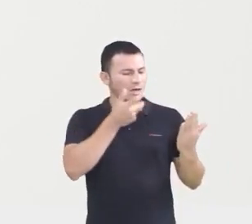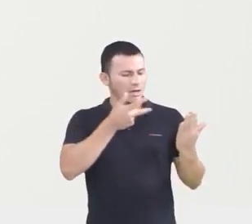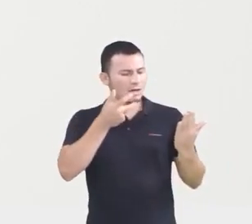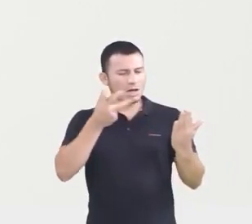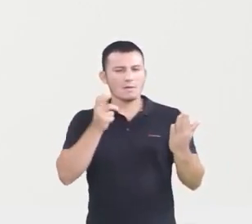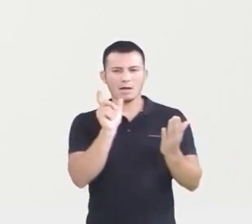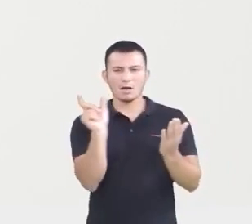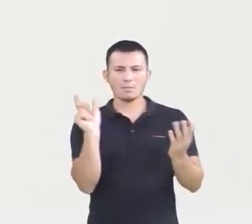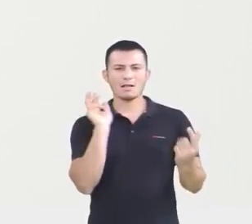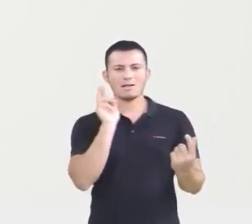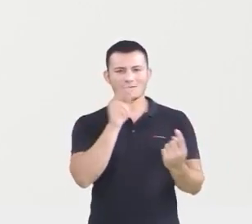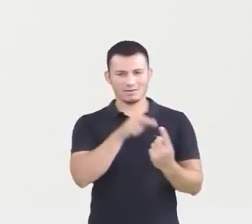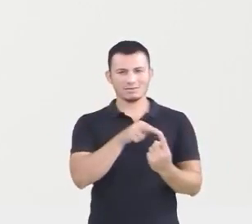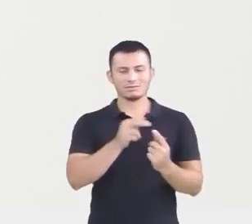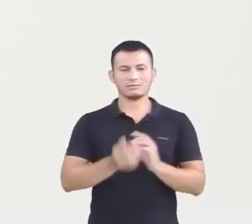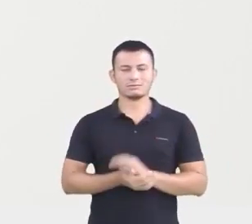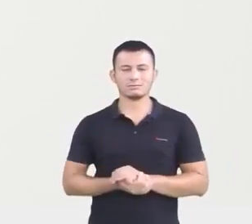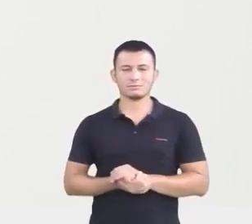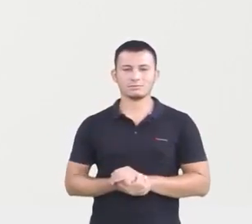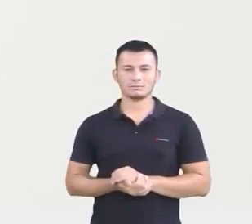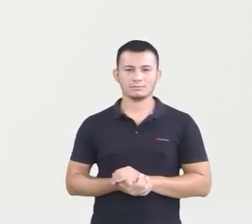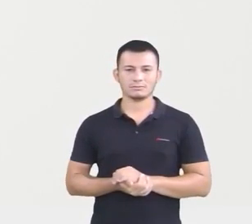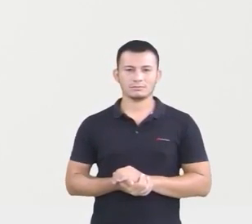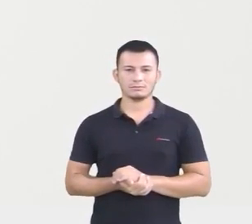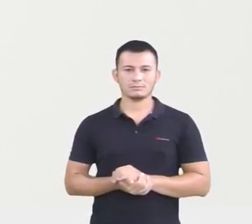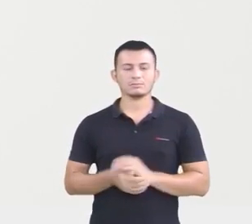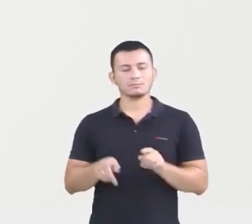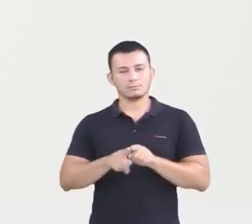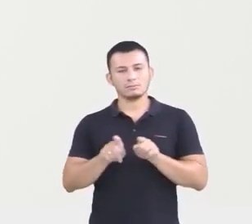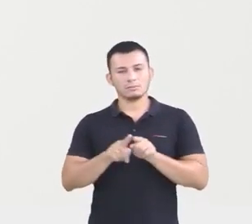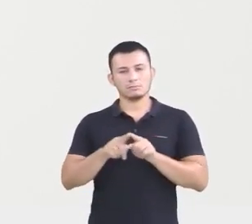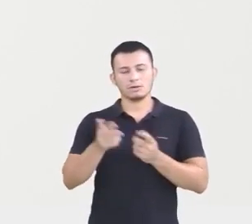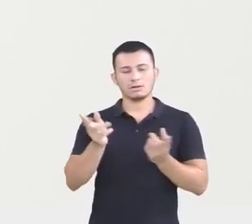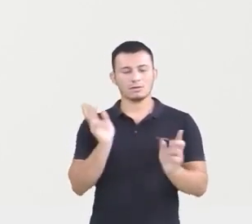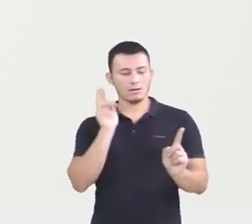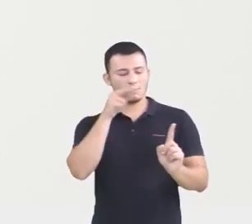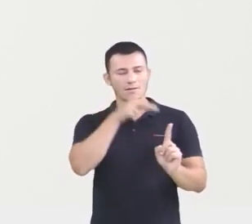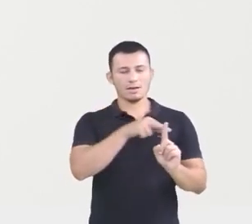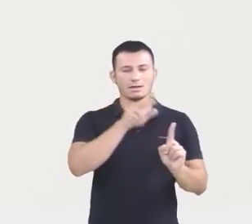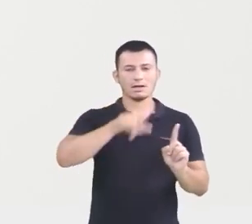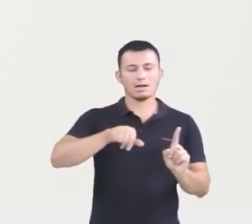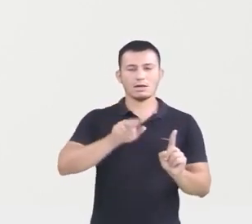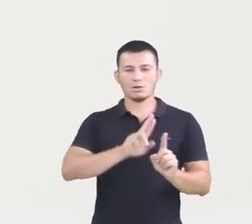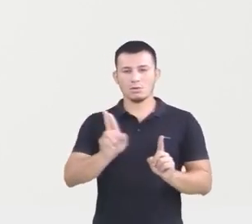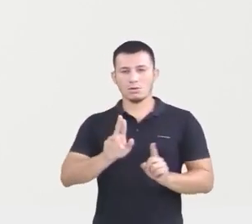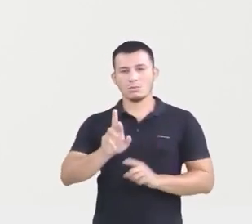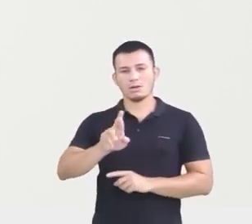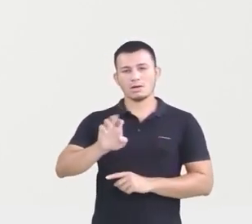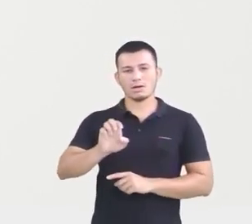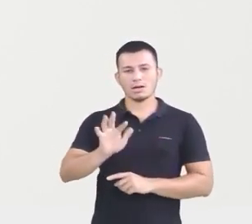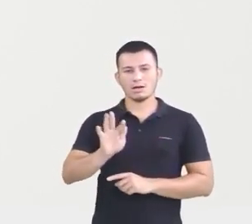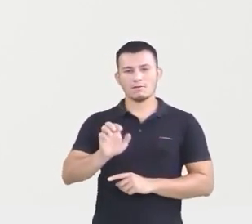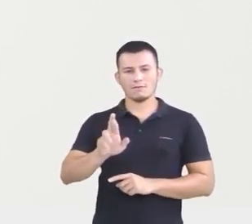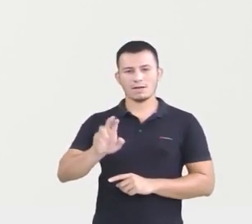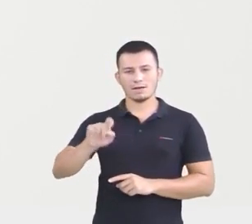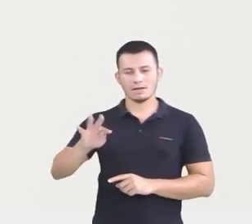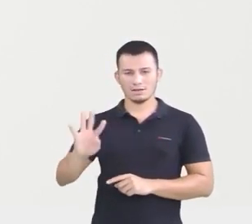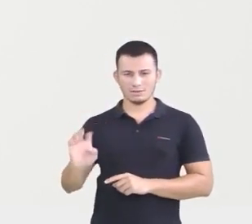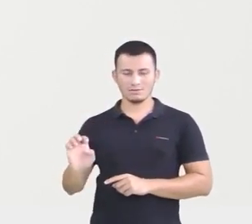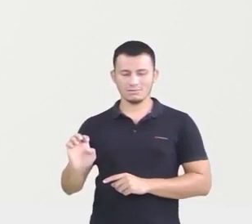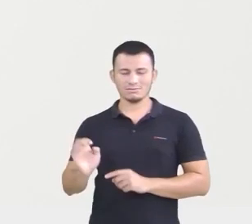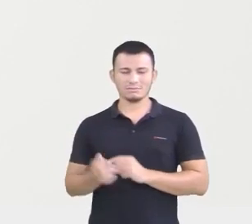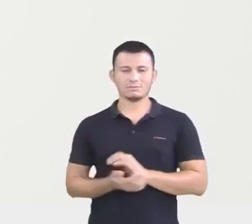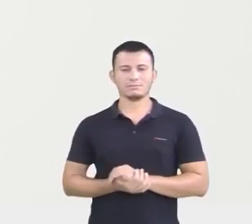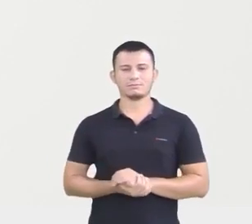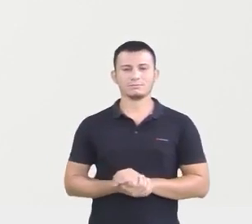se referem. O termo ao qual o falante se refere é chamado de referente. E nós vimos